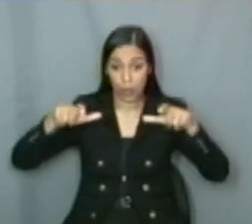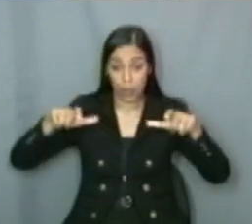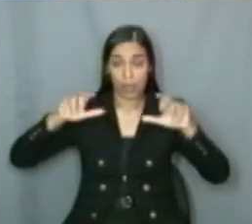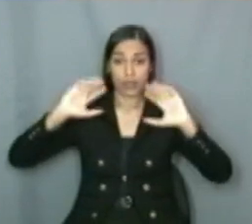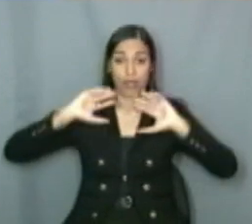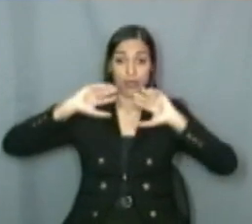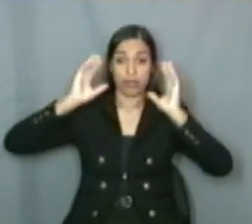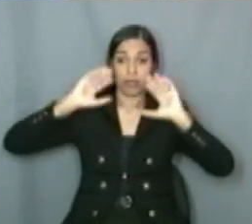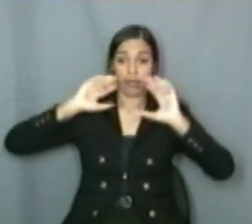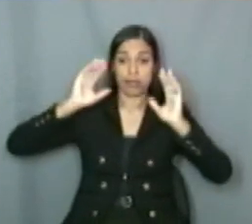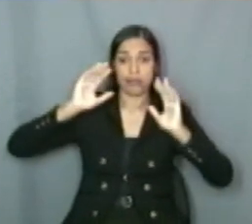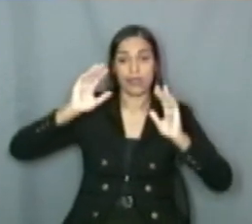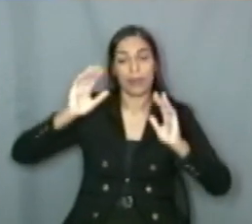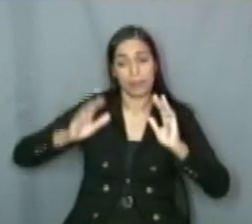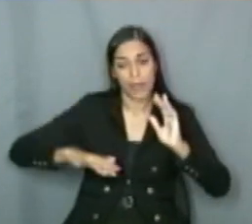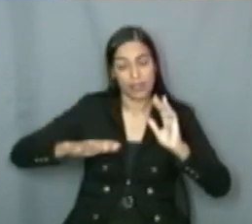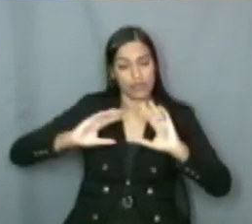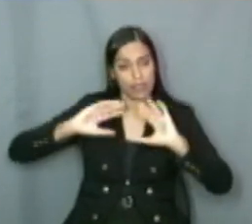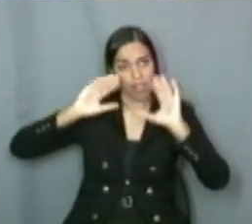basquete,